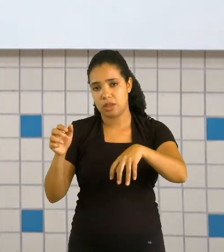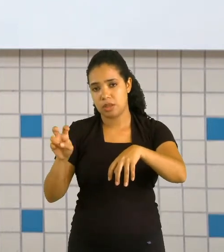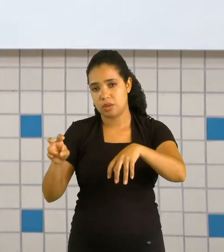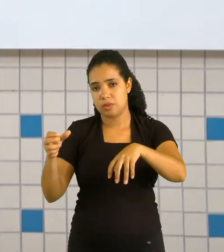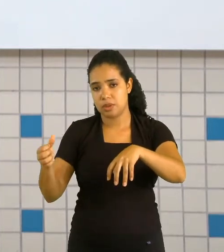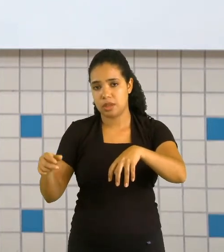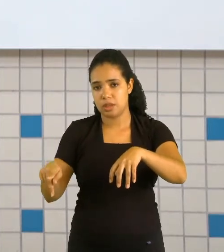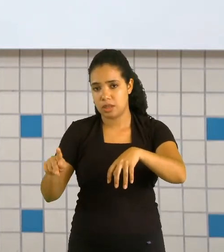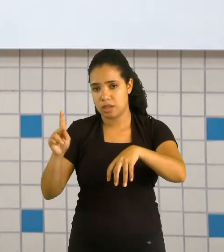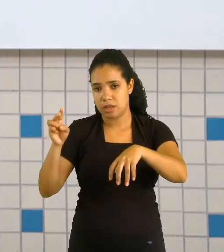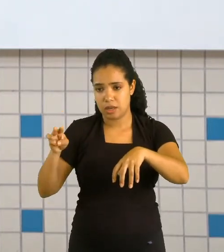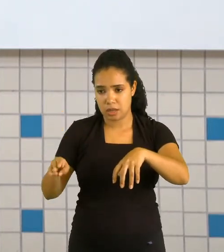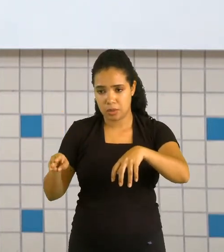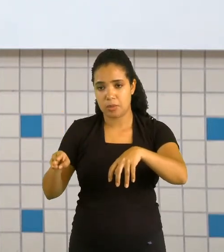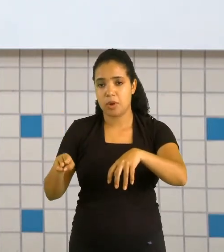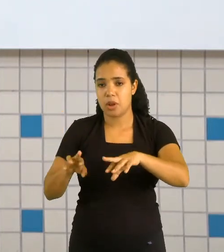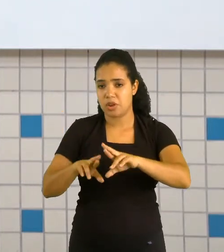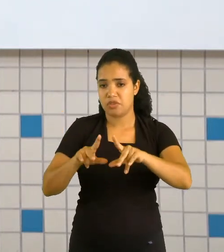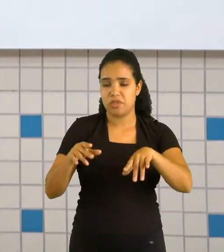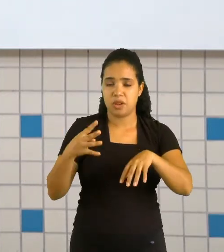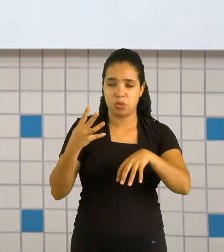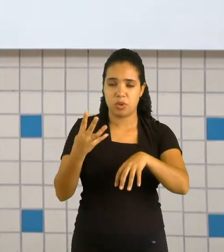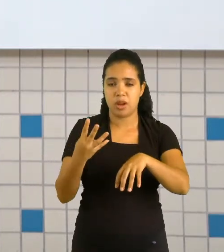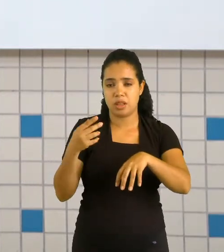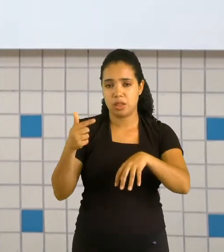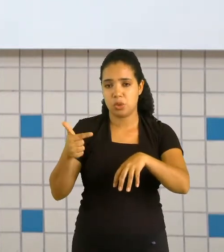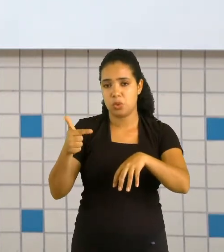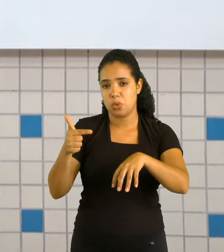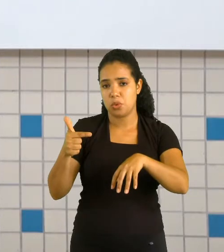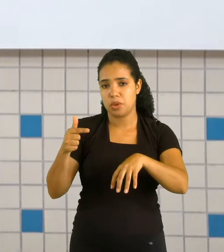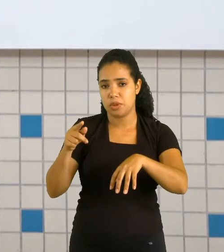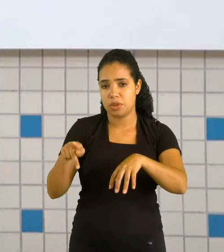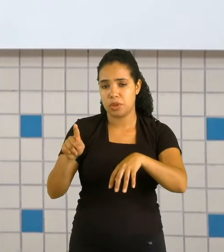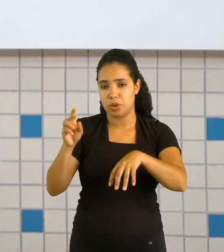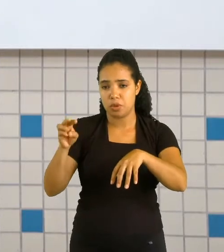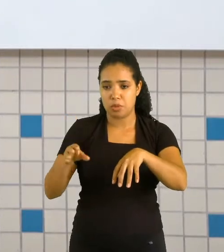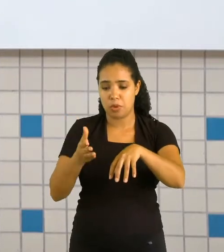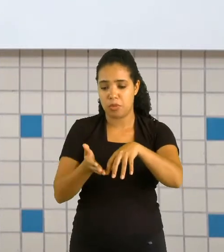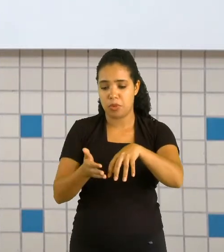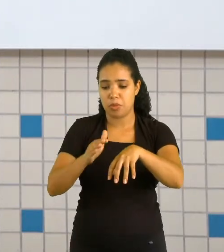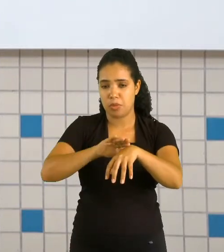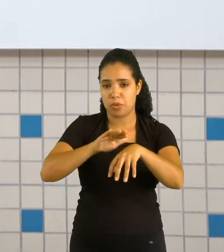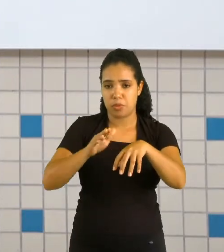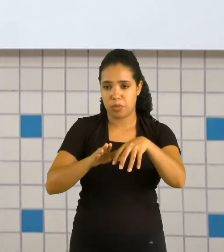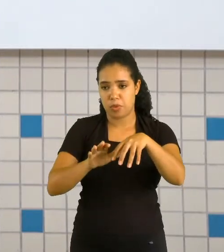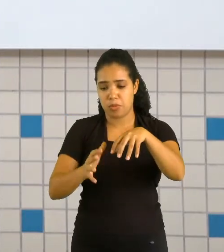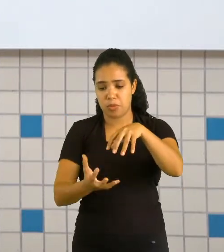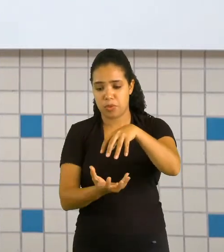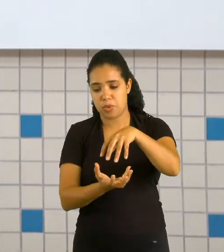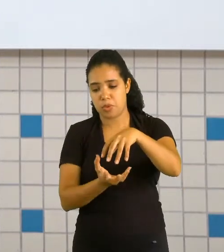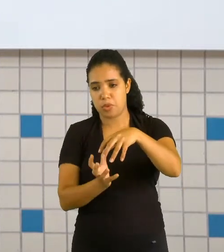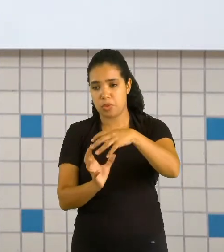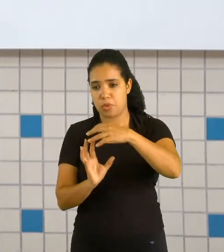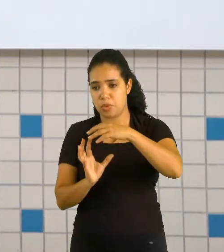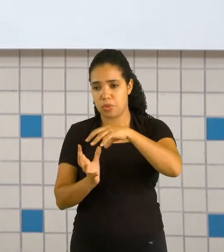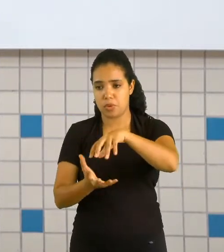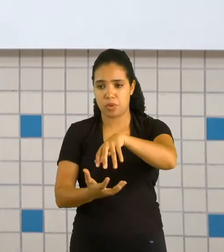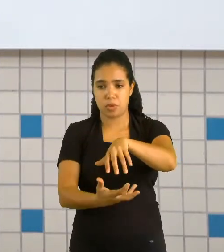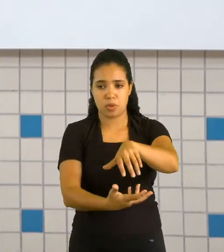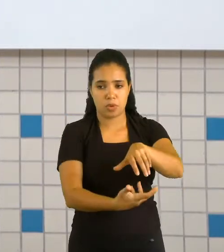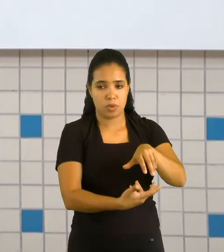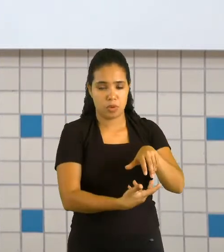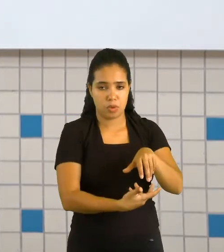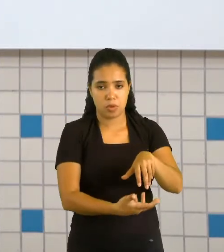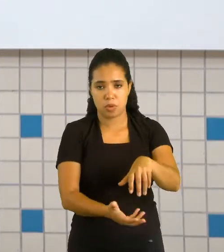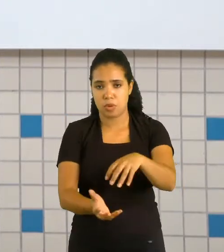12.756 quilômetros. Então, uma diferença de 42 quilômetros entre essas duas medidas. Isso porque, com a rotação da Terra, os